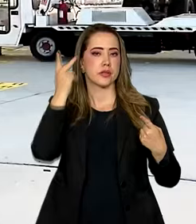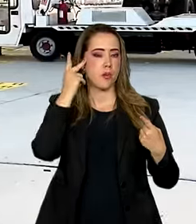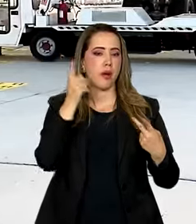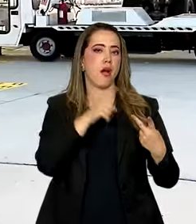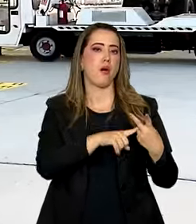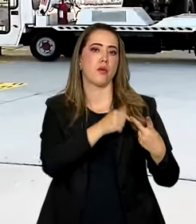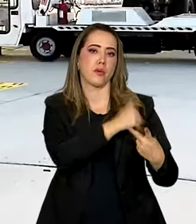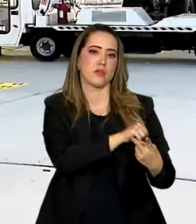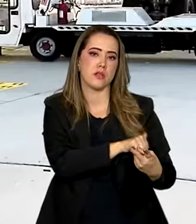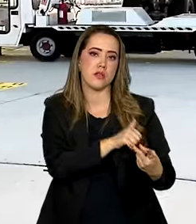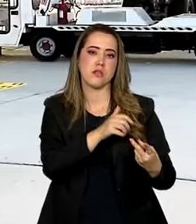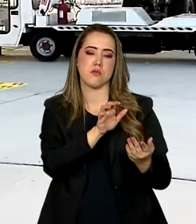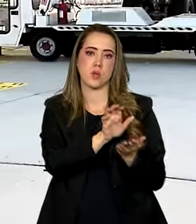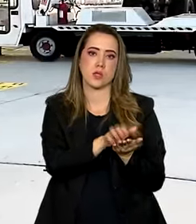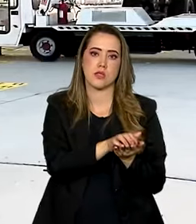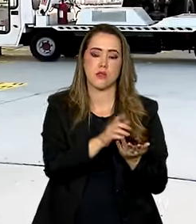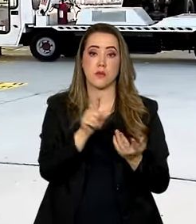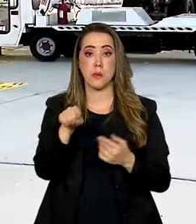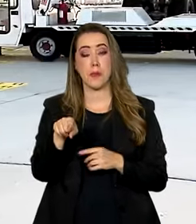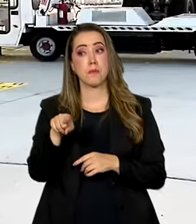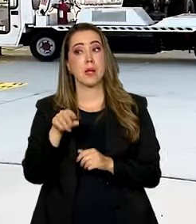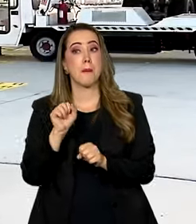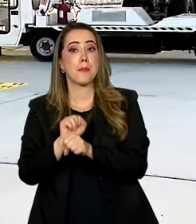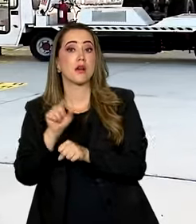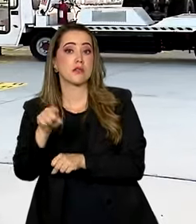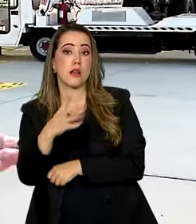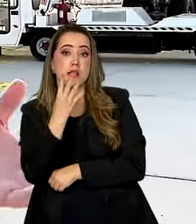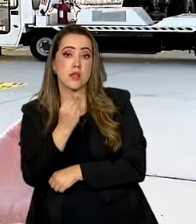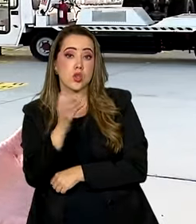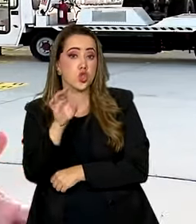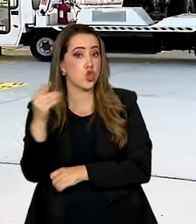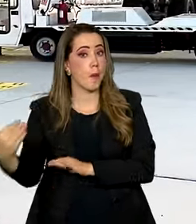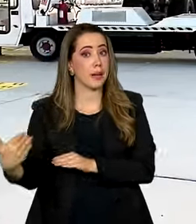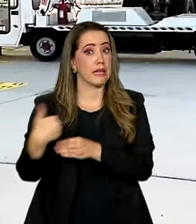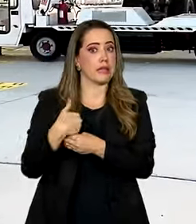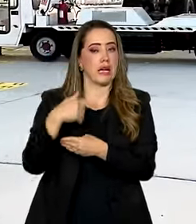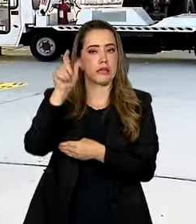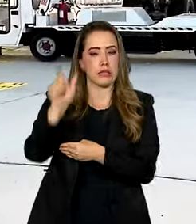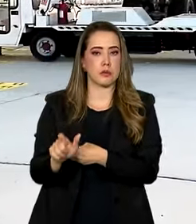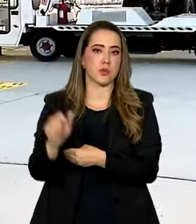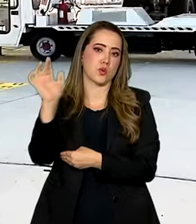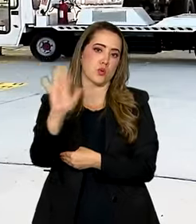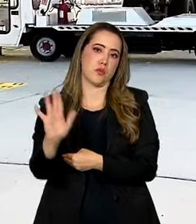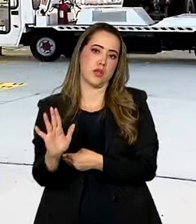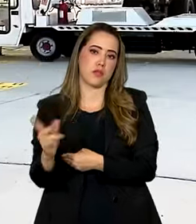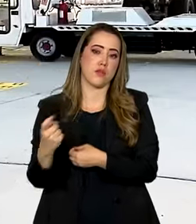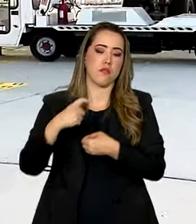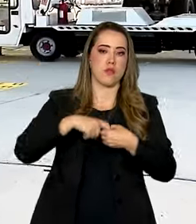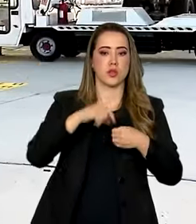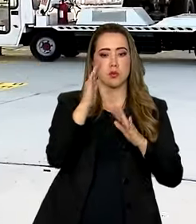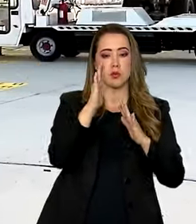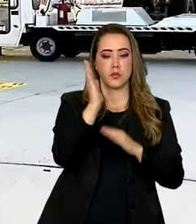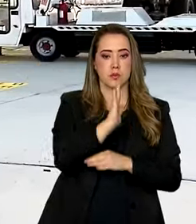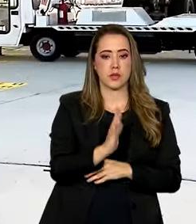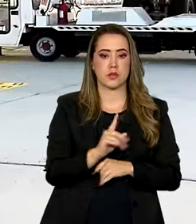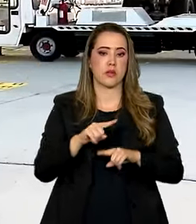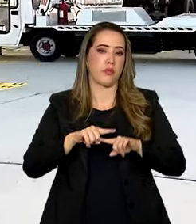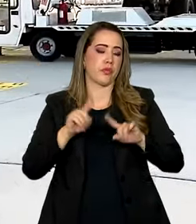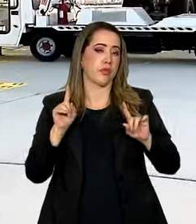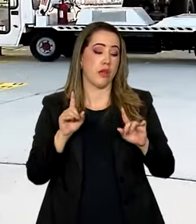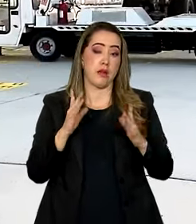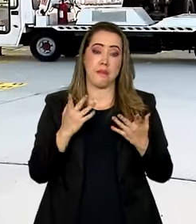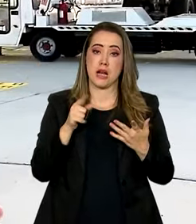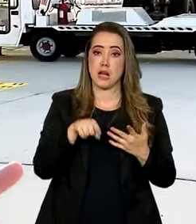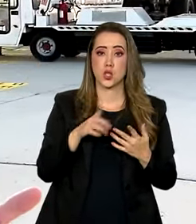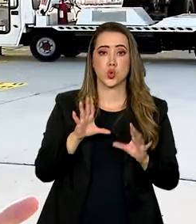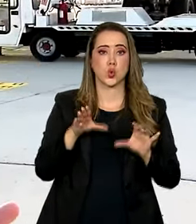dos brasileiros que estão sendo repatriados. Por isso, por uma questão de segurança, a tripulação não dorme em Tel Aviv. E